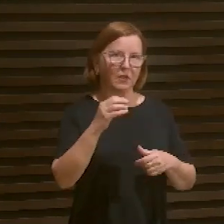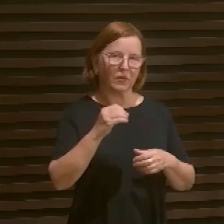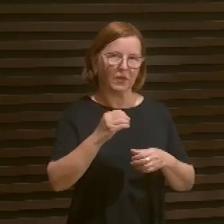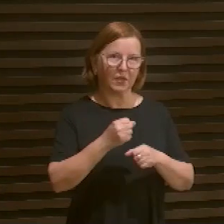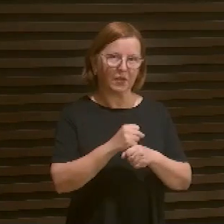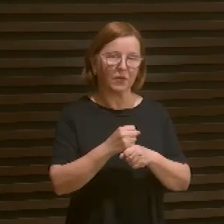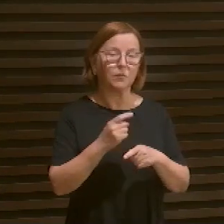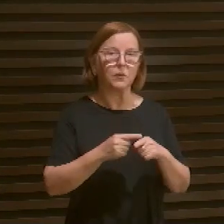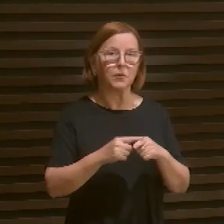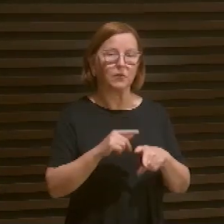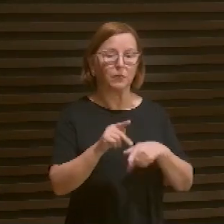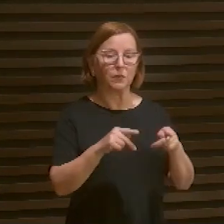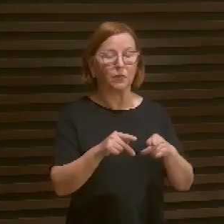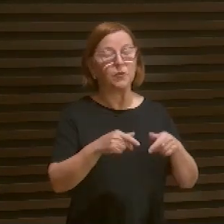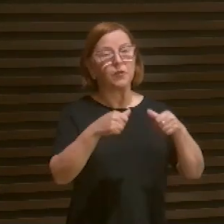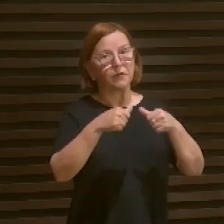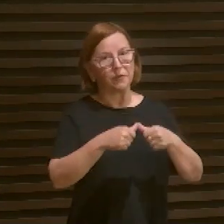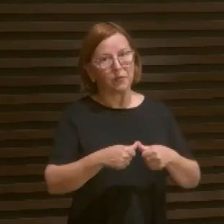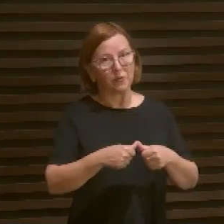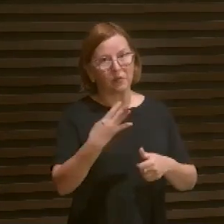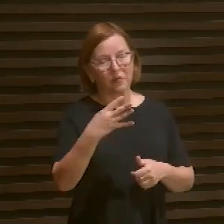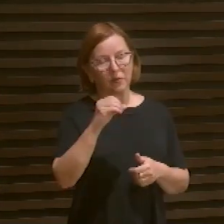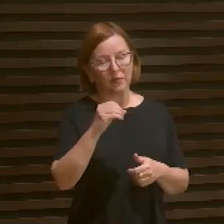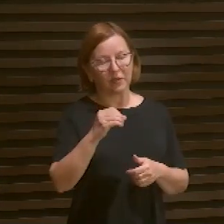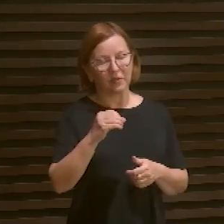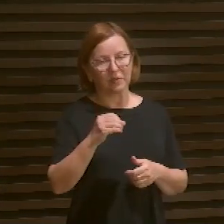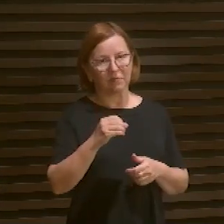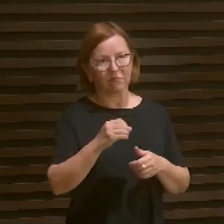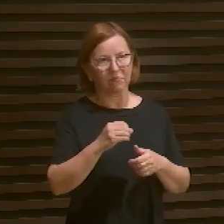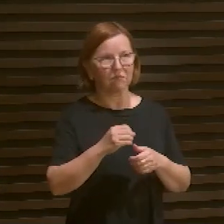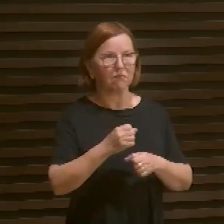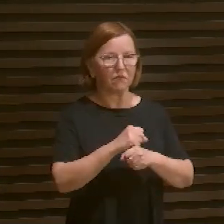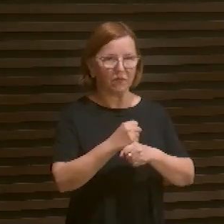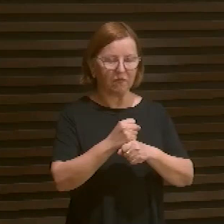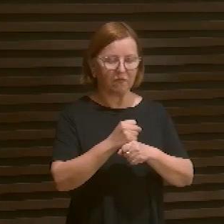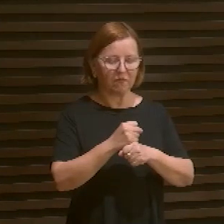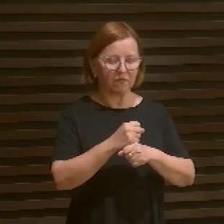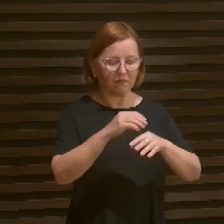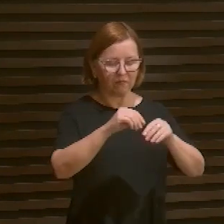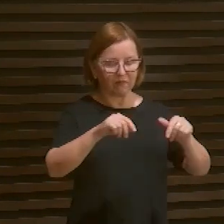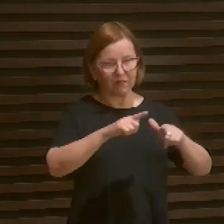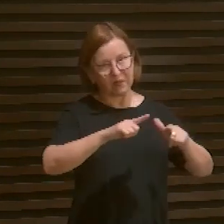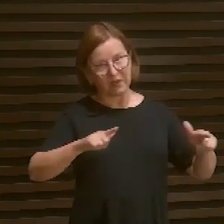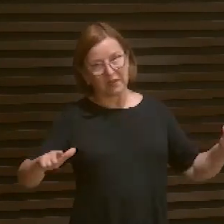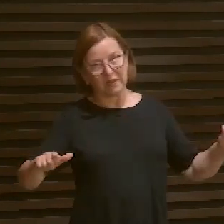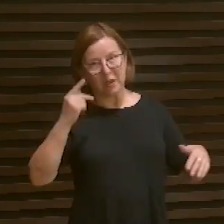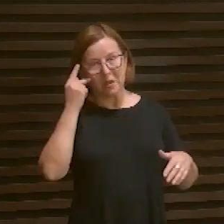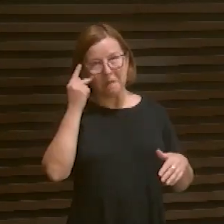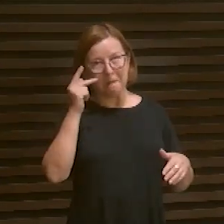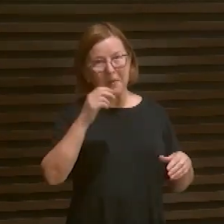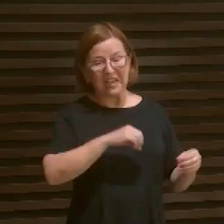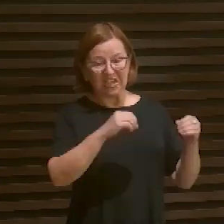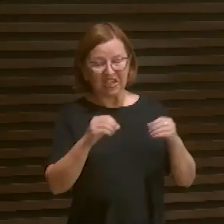40 anos no deserto para tirar o Egito deles, e a única forma de tirar